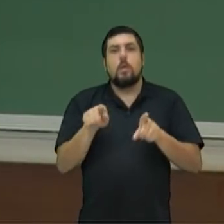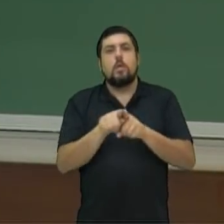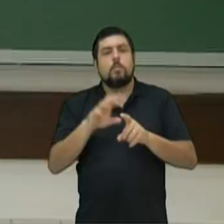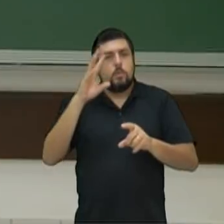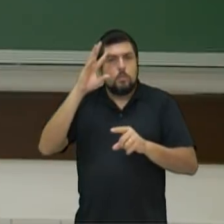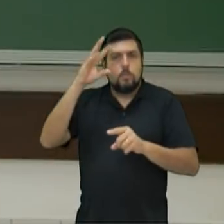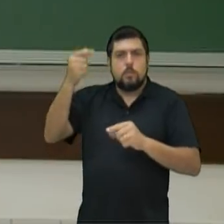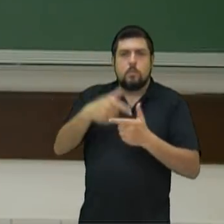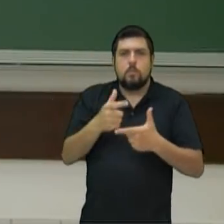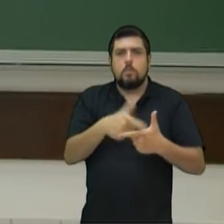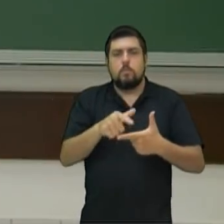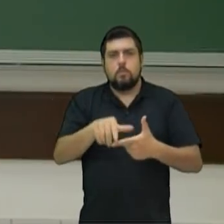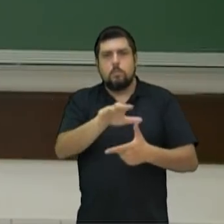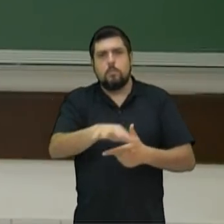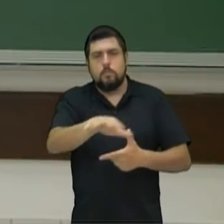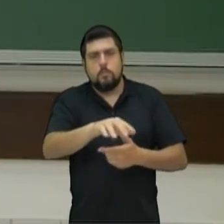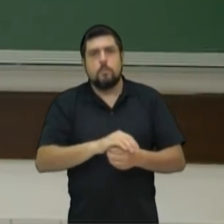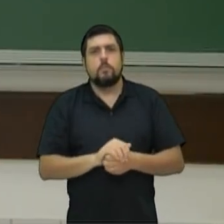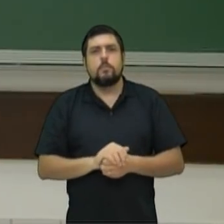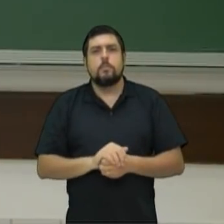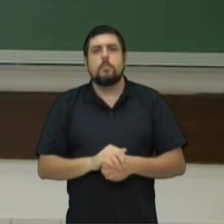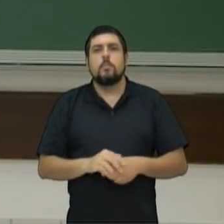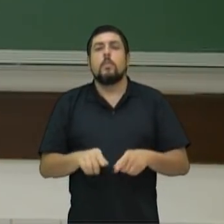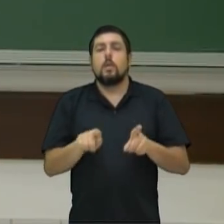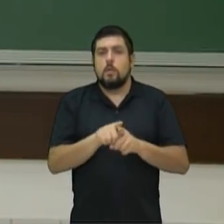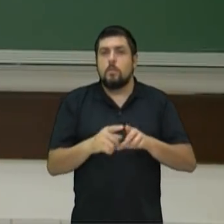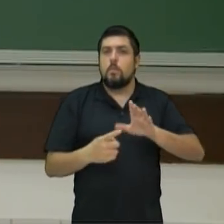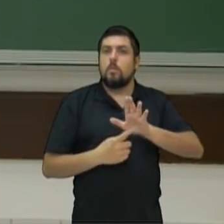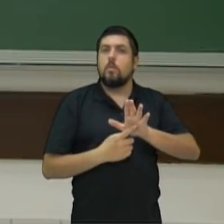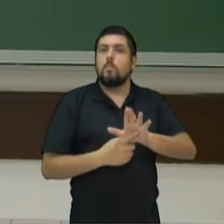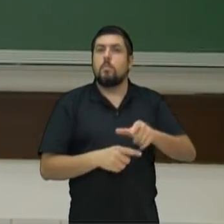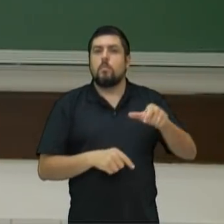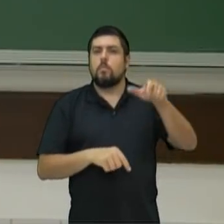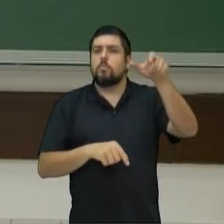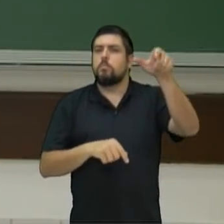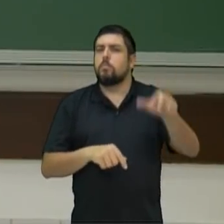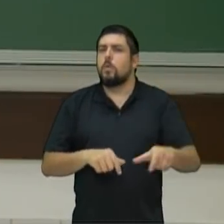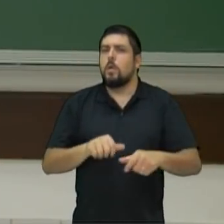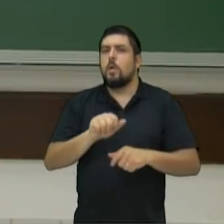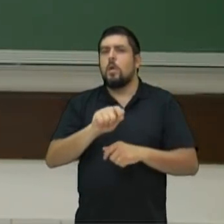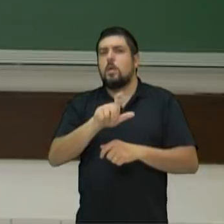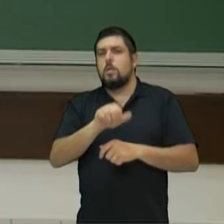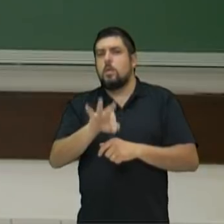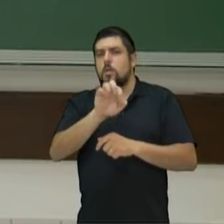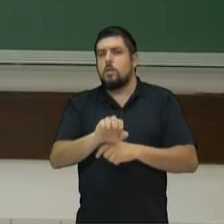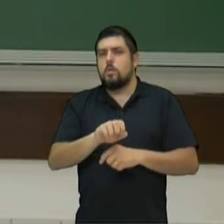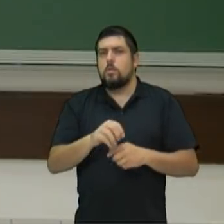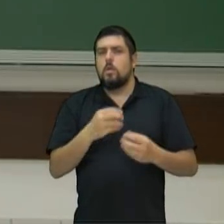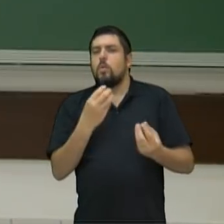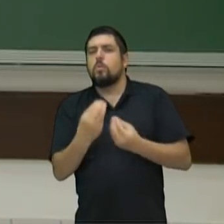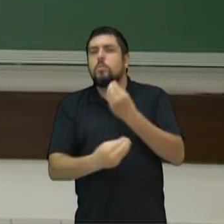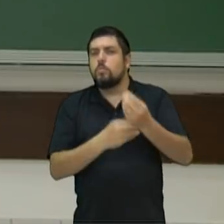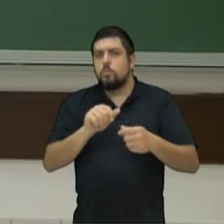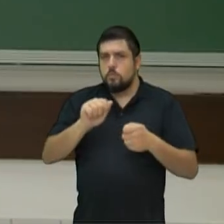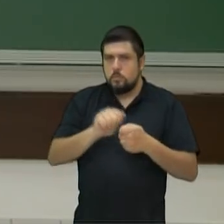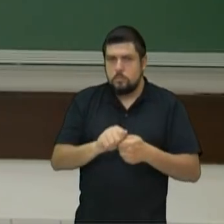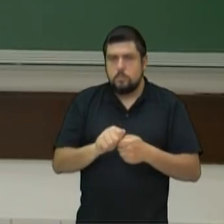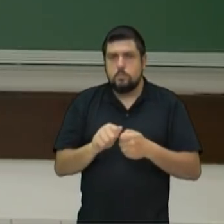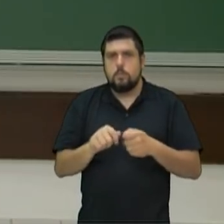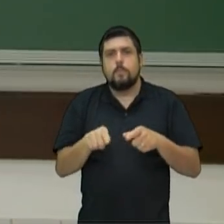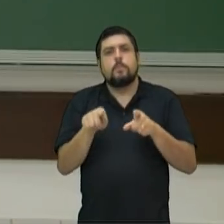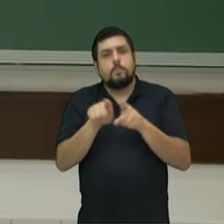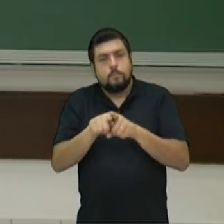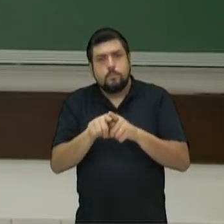para a problemática ali. Apresenta o agente, como fazer, a ação, como fazer e